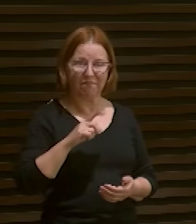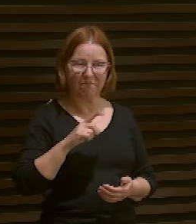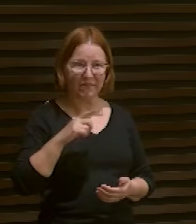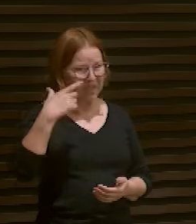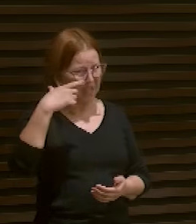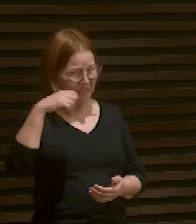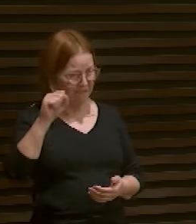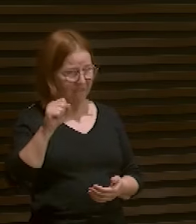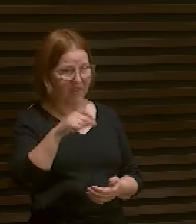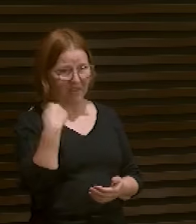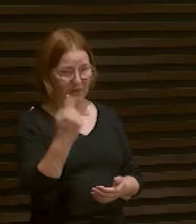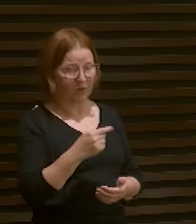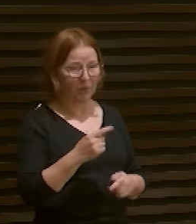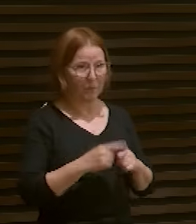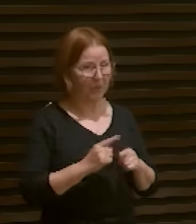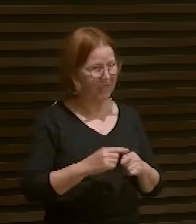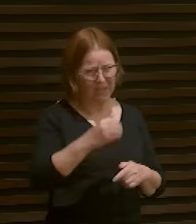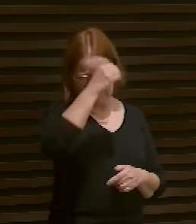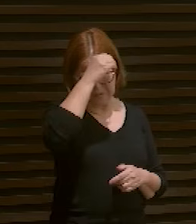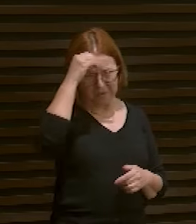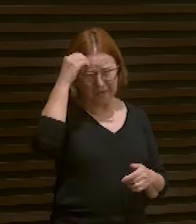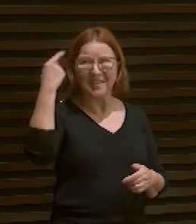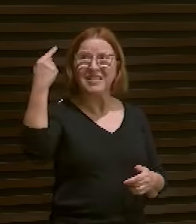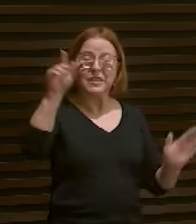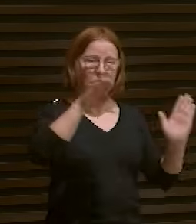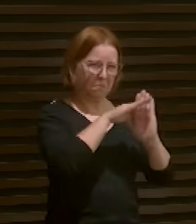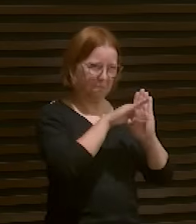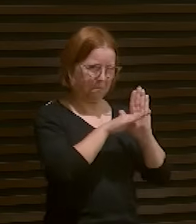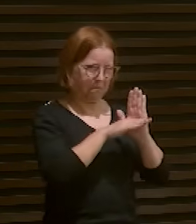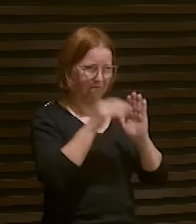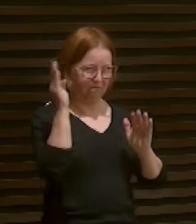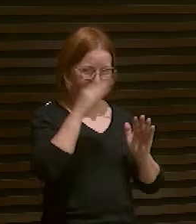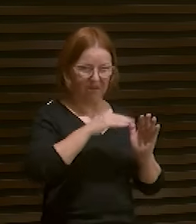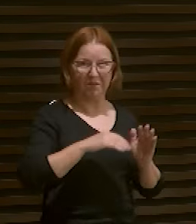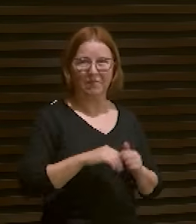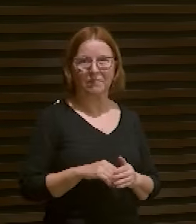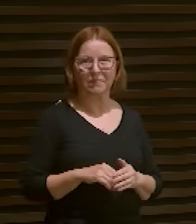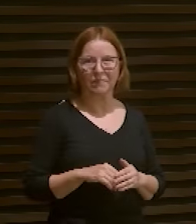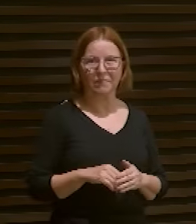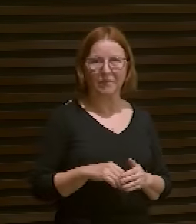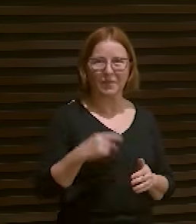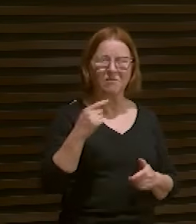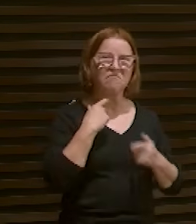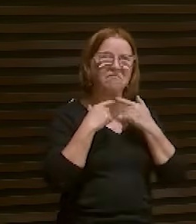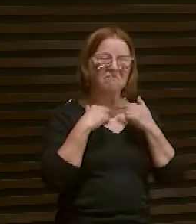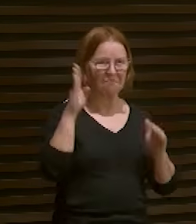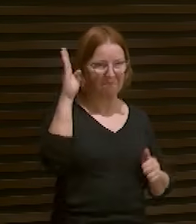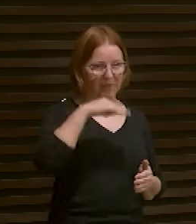não ignoramos os seus ardis, os seus planos ou os seus desígnios.